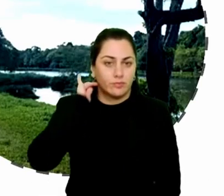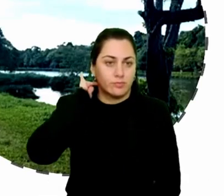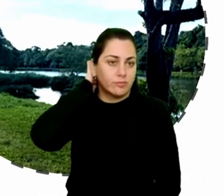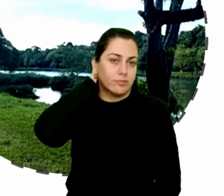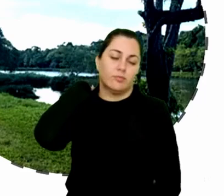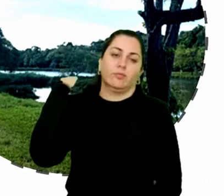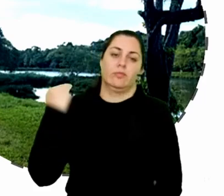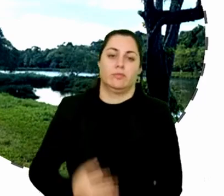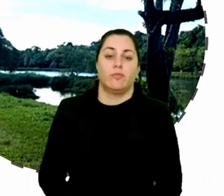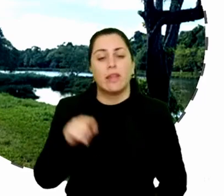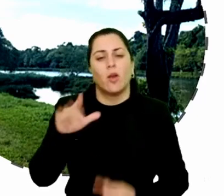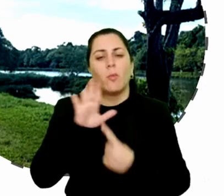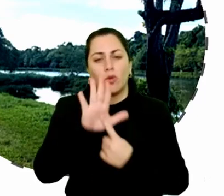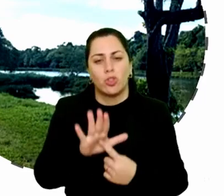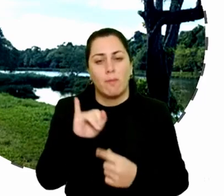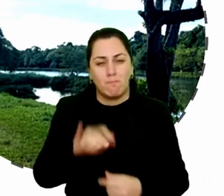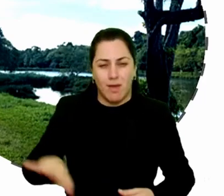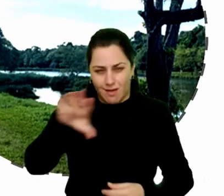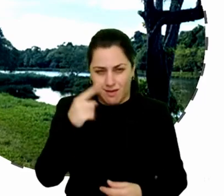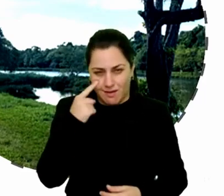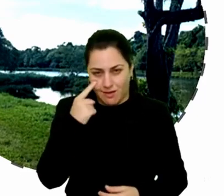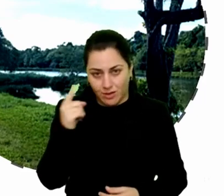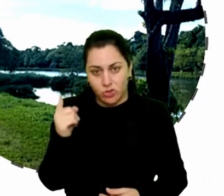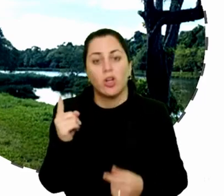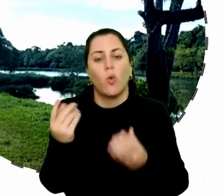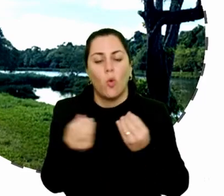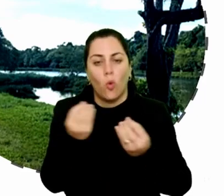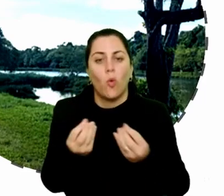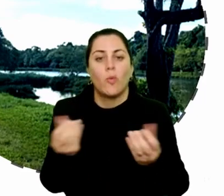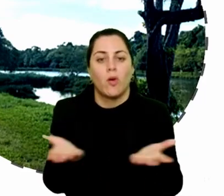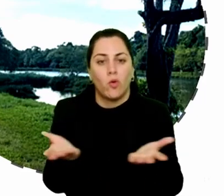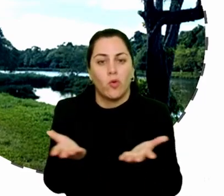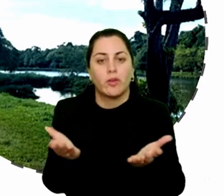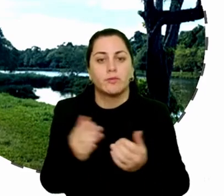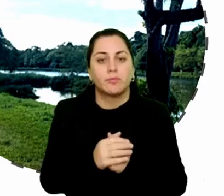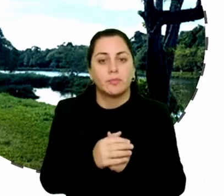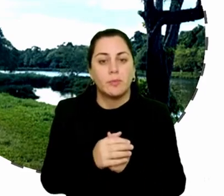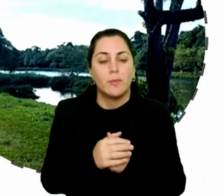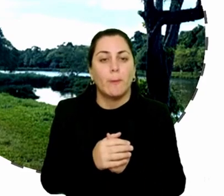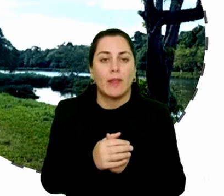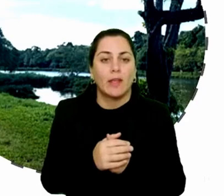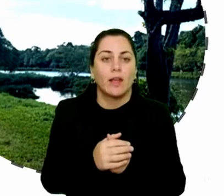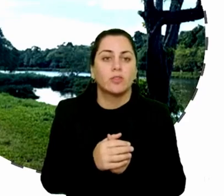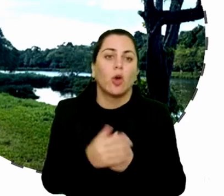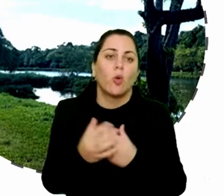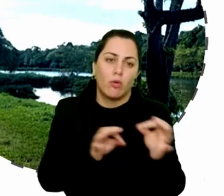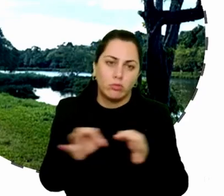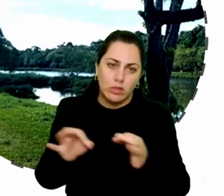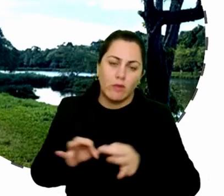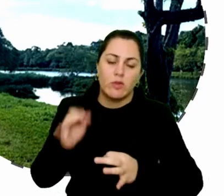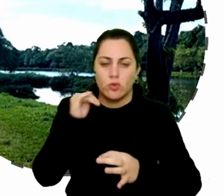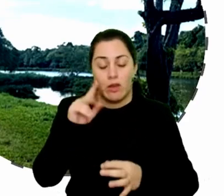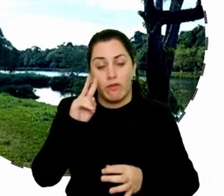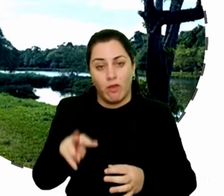pode voltar rapidinho. Ali tem algumas imagens da situação em que foi feito, na época que foi feito o trabalho, né? Então, vocês